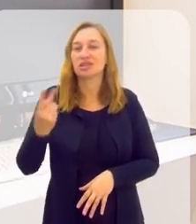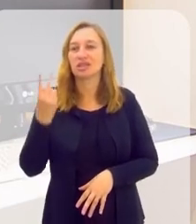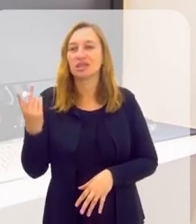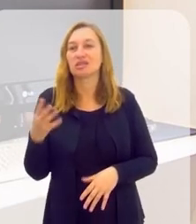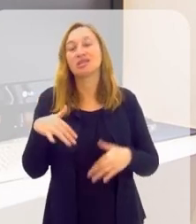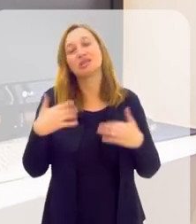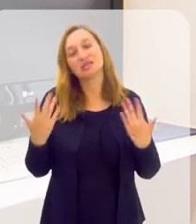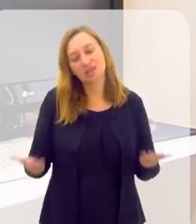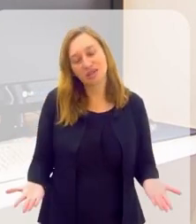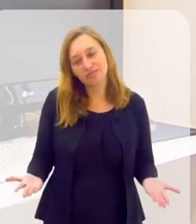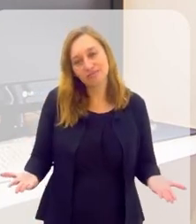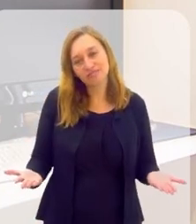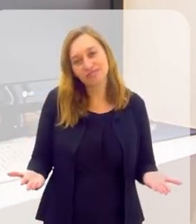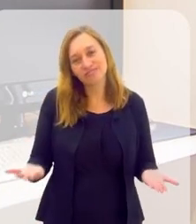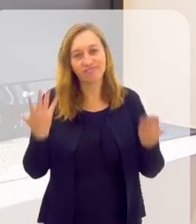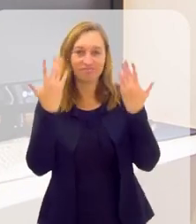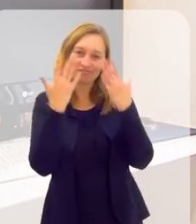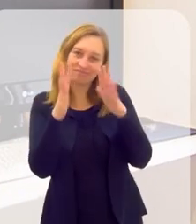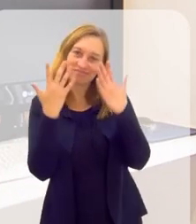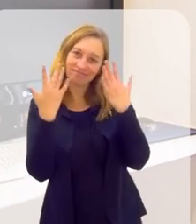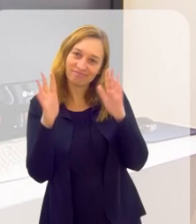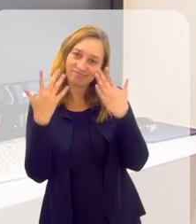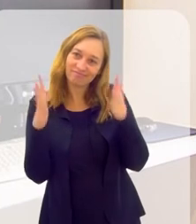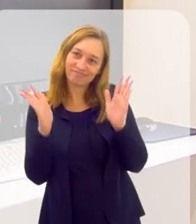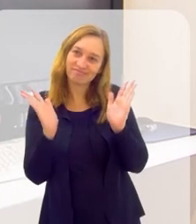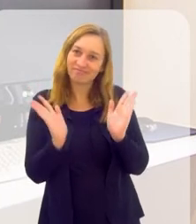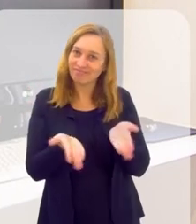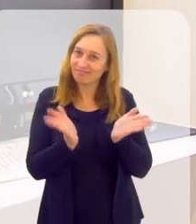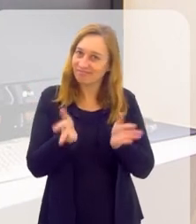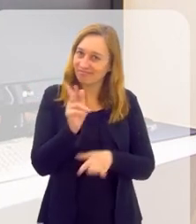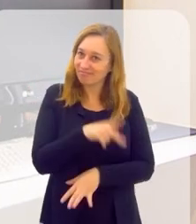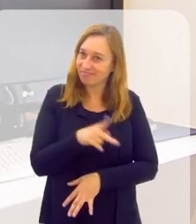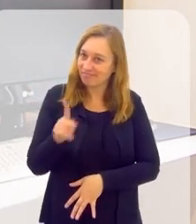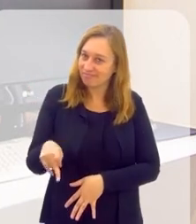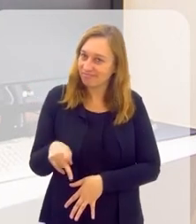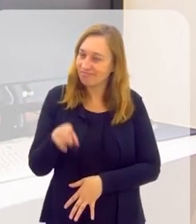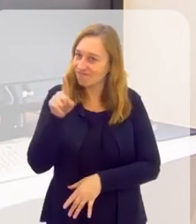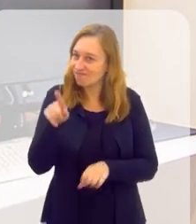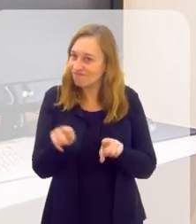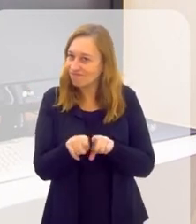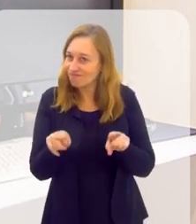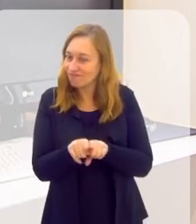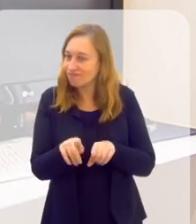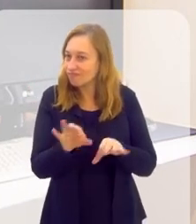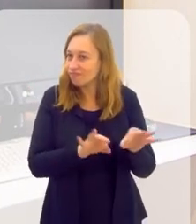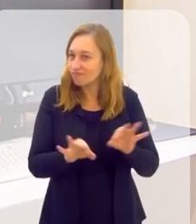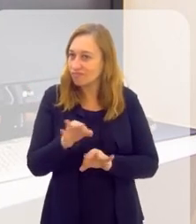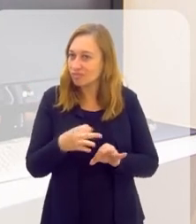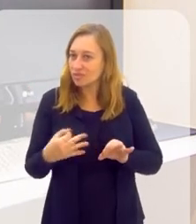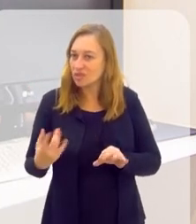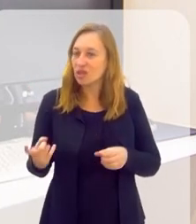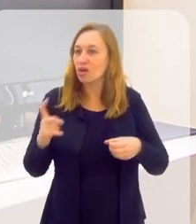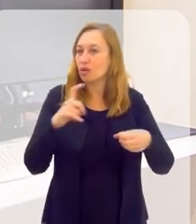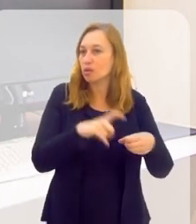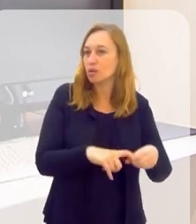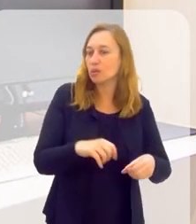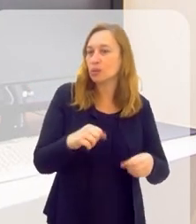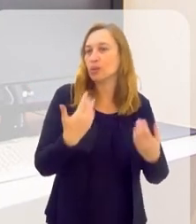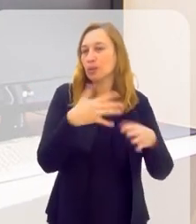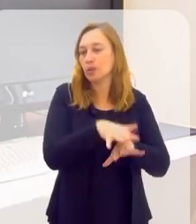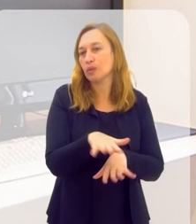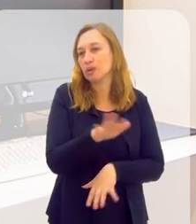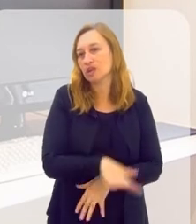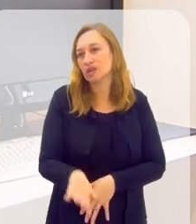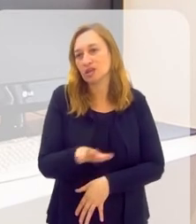enriquecida. Então, só tenho a dar parabéns. Agora, professor, você também tem projetos voltados à inclusão